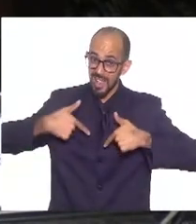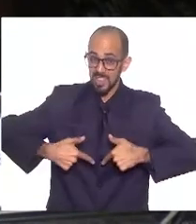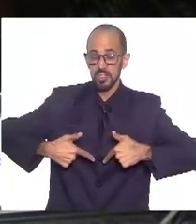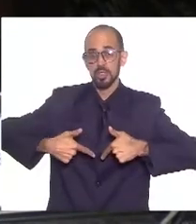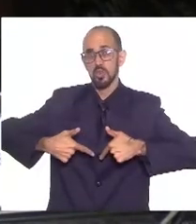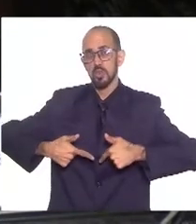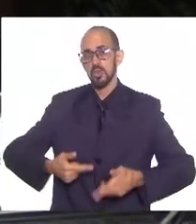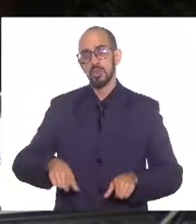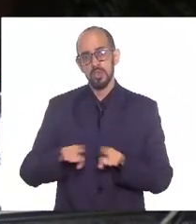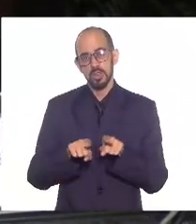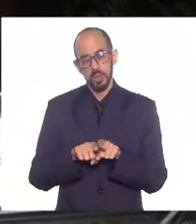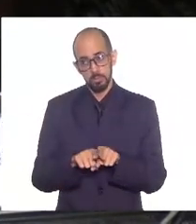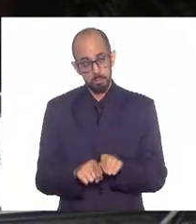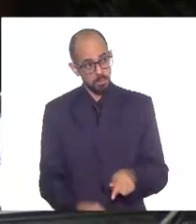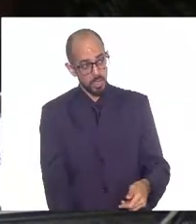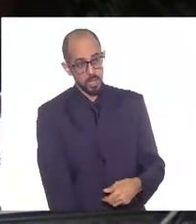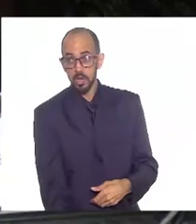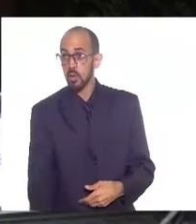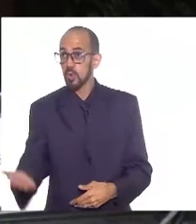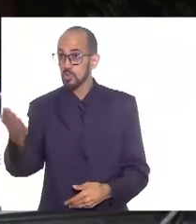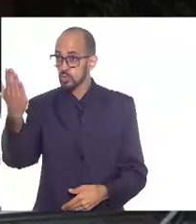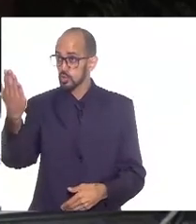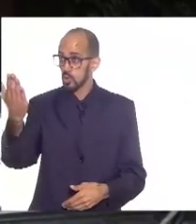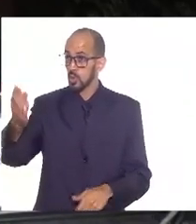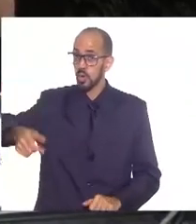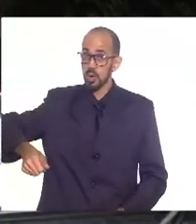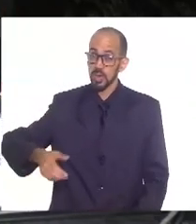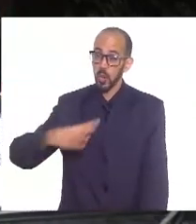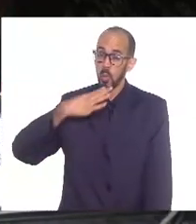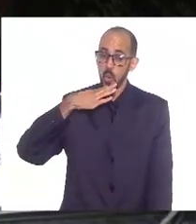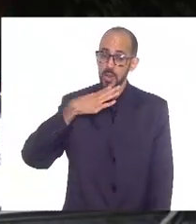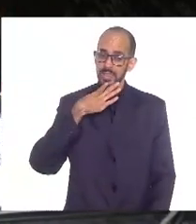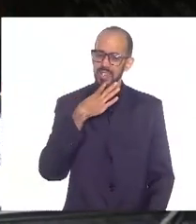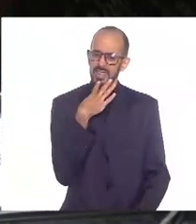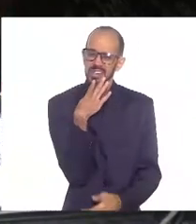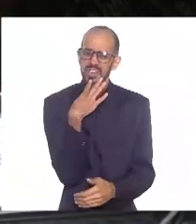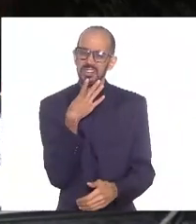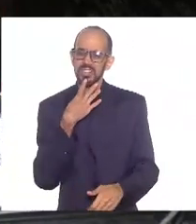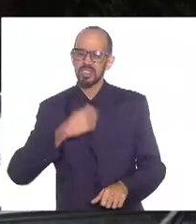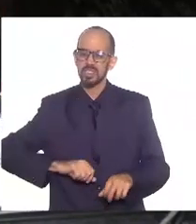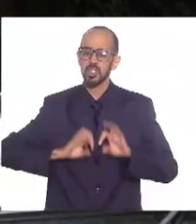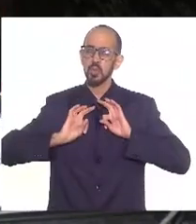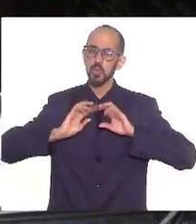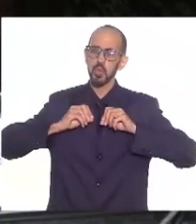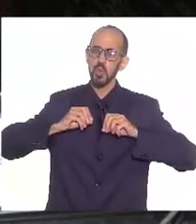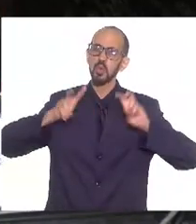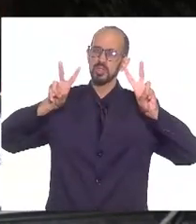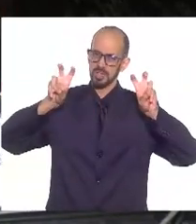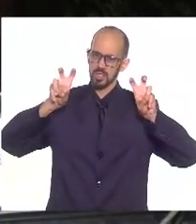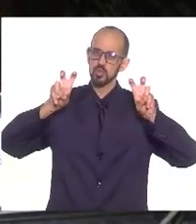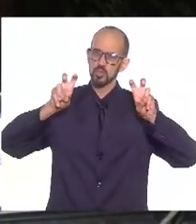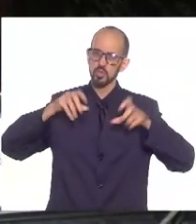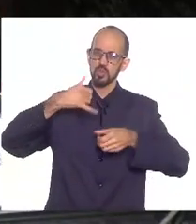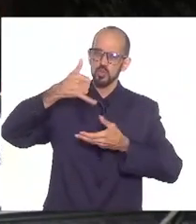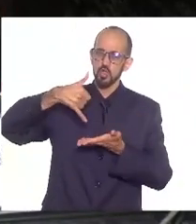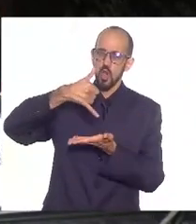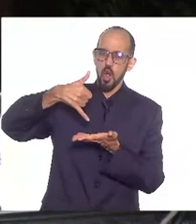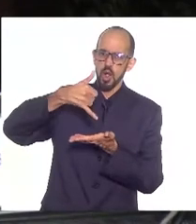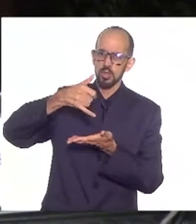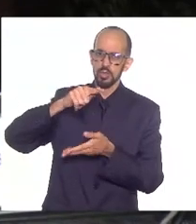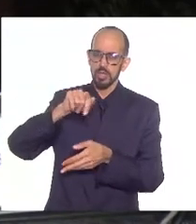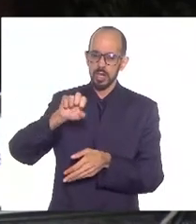Vossa Excelência, que é um profundo conhecedor dessa matéria de óleo e gás, não só dos